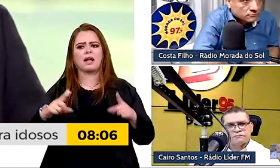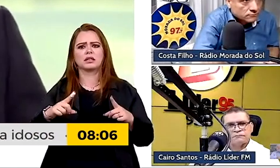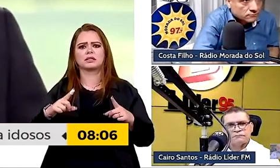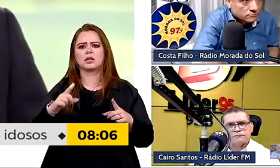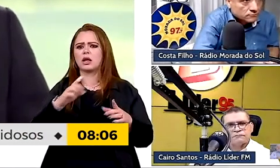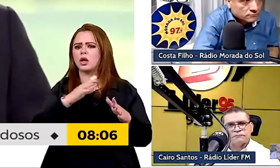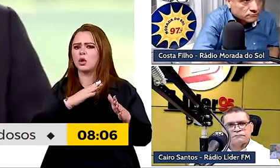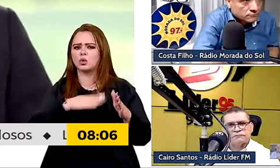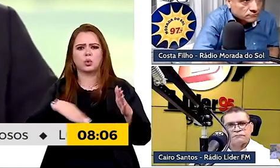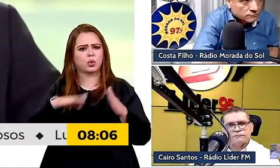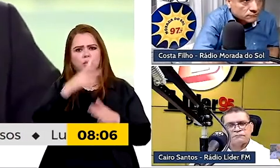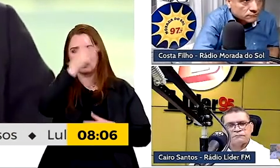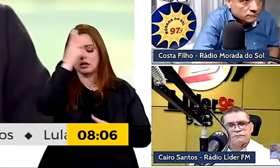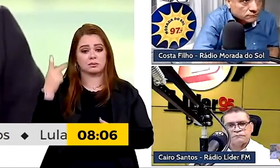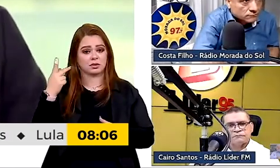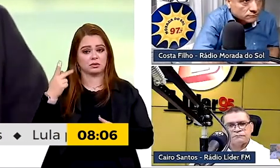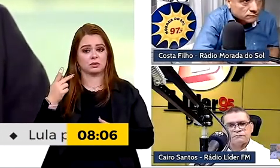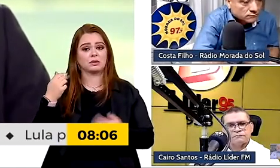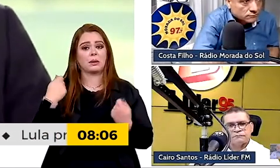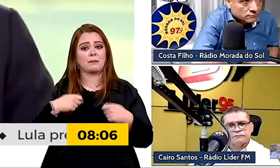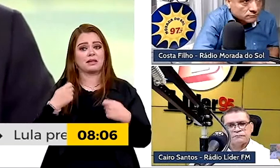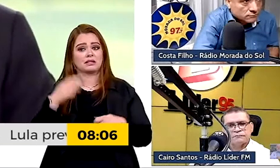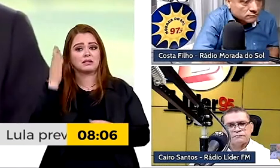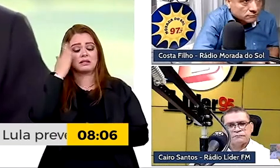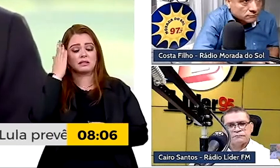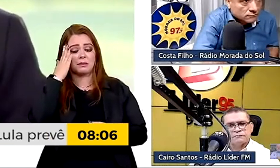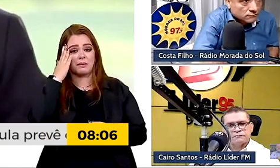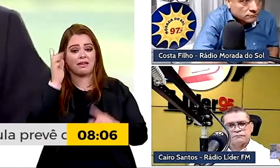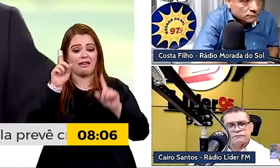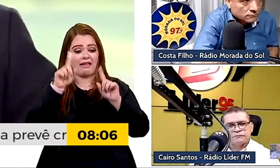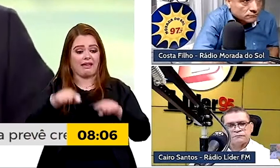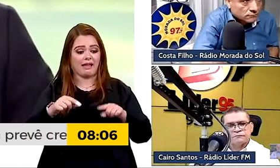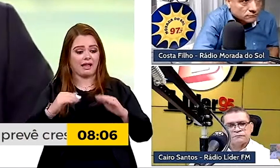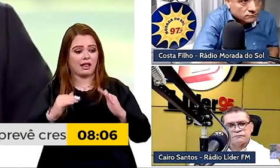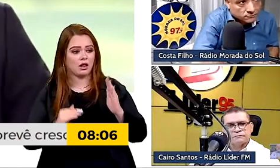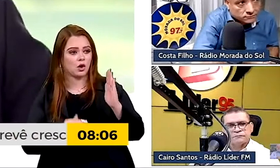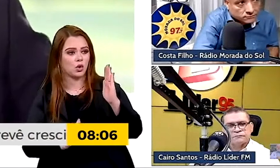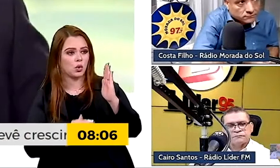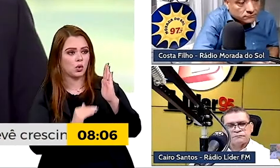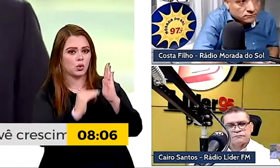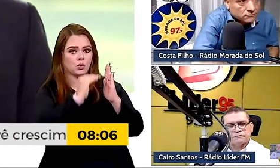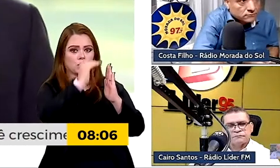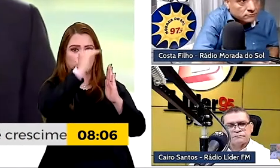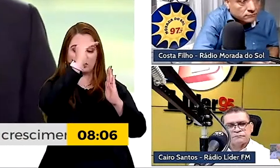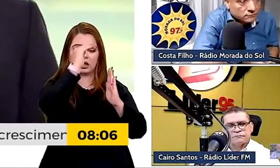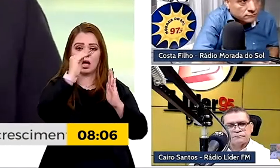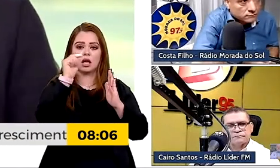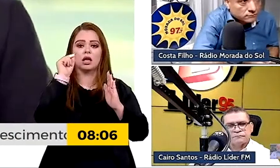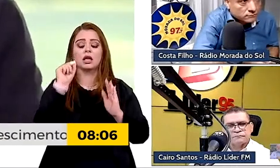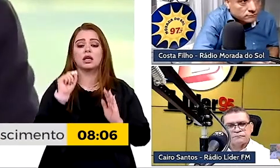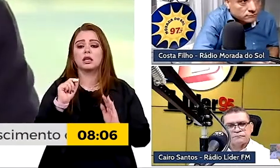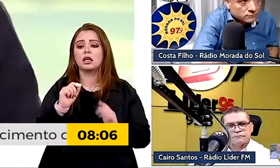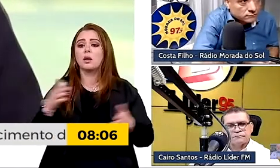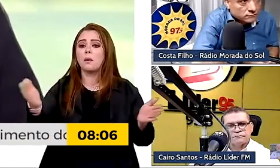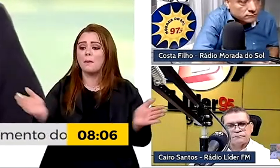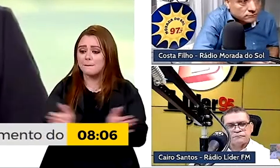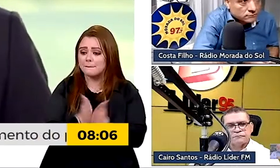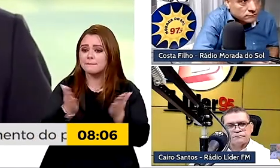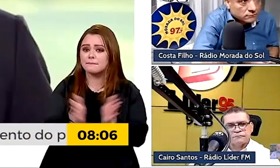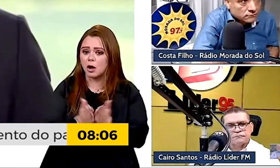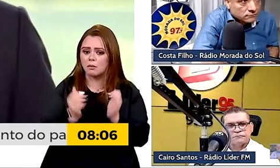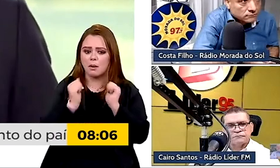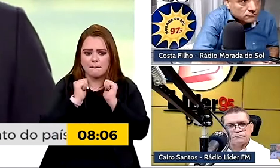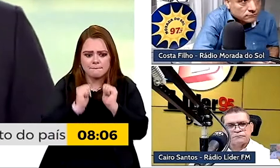principal é alavancar é fazer com que os mais pobres possam subir um degrau no acesso